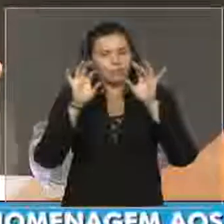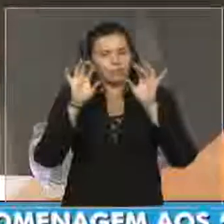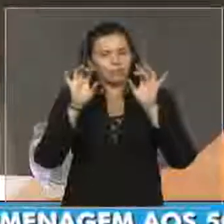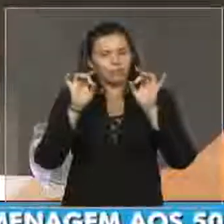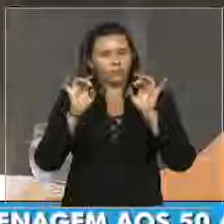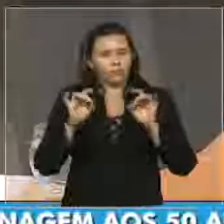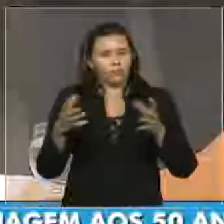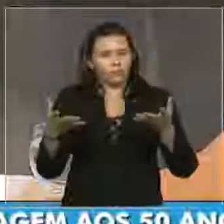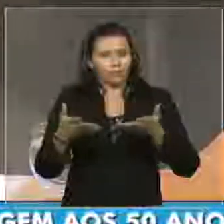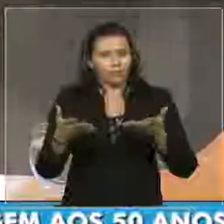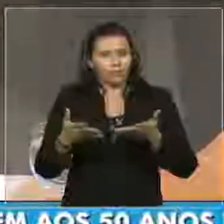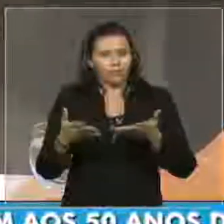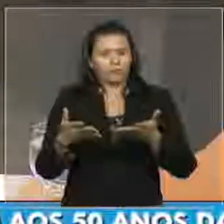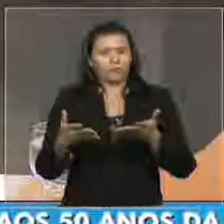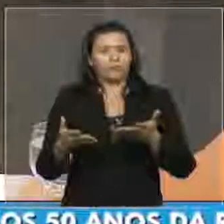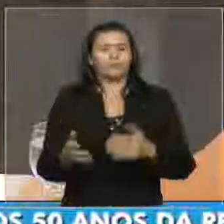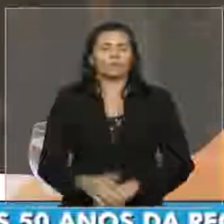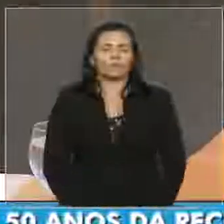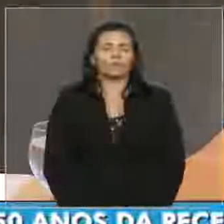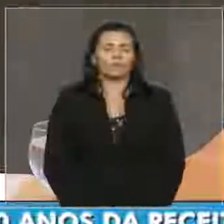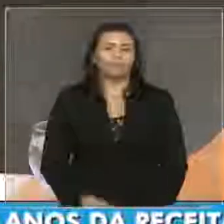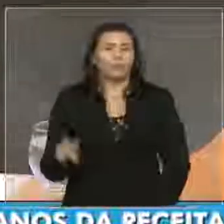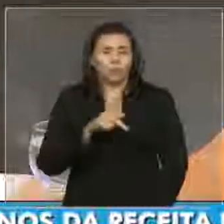Legislativa e propósito desta sessão solene.